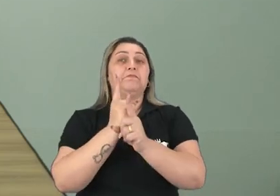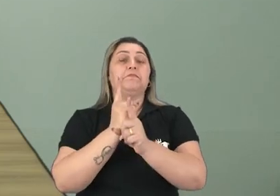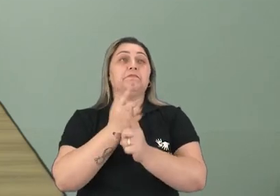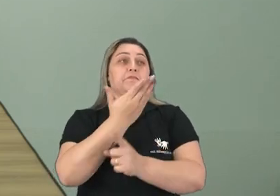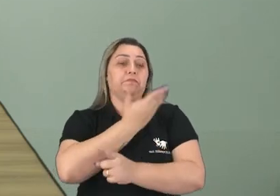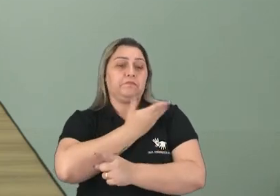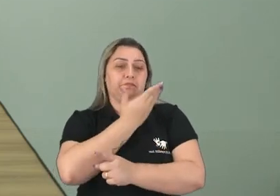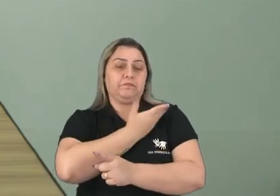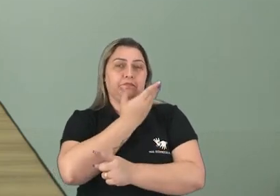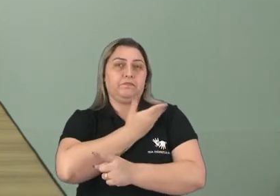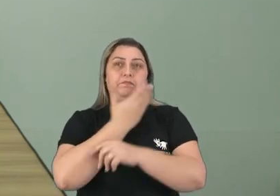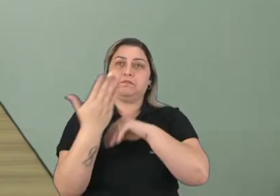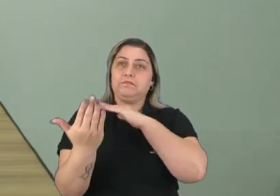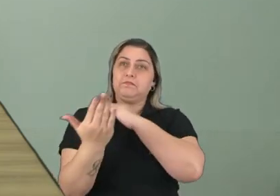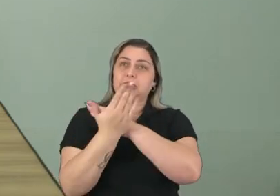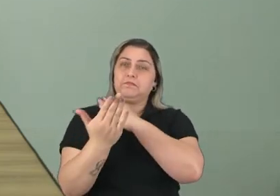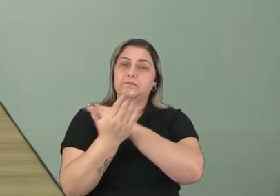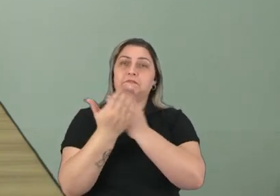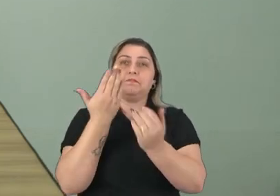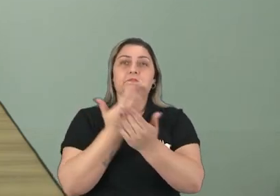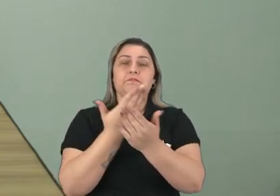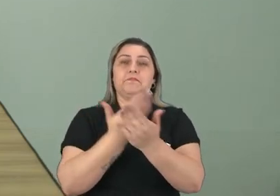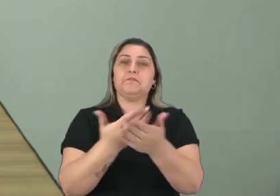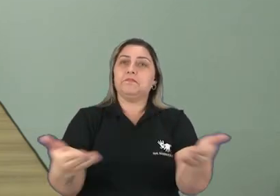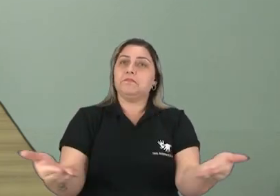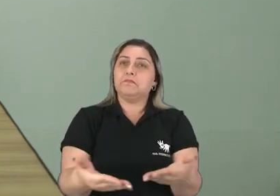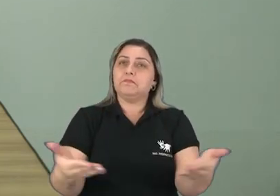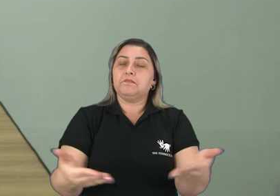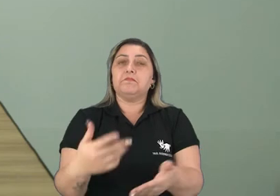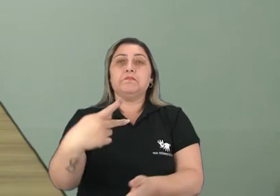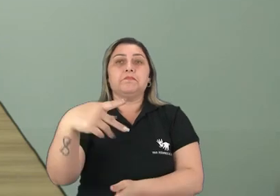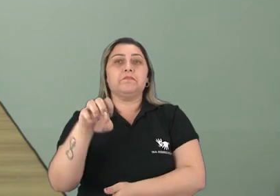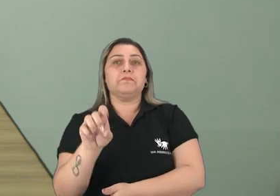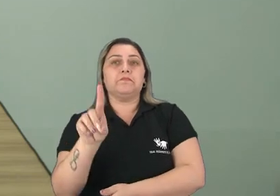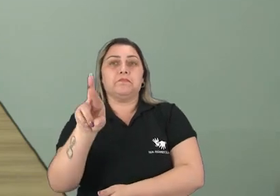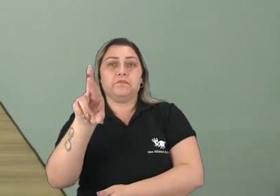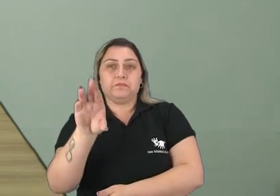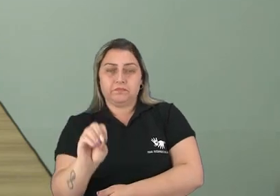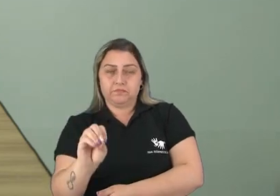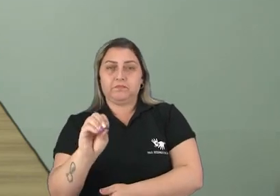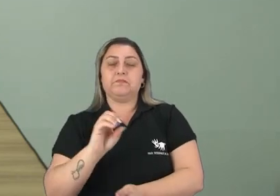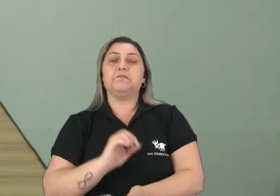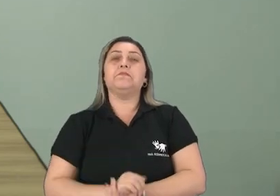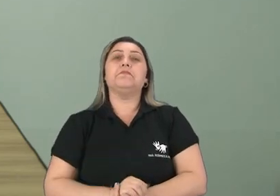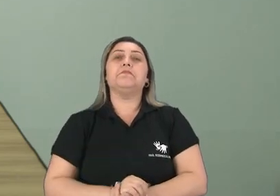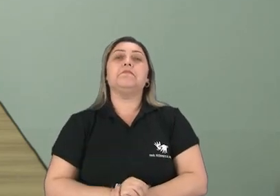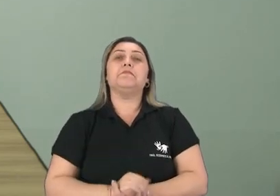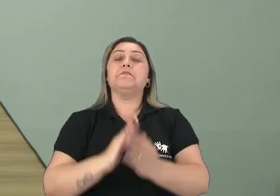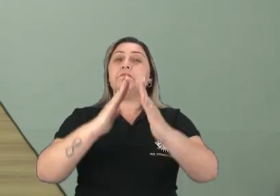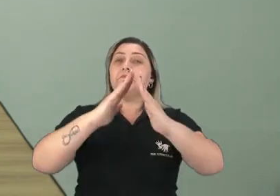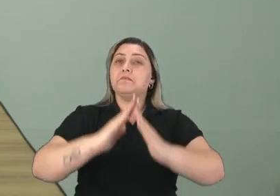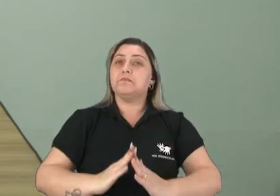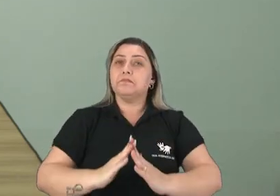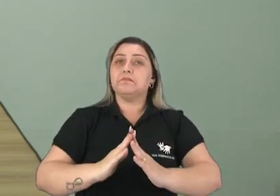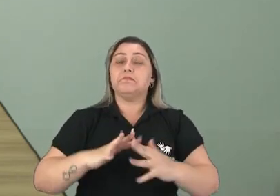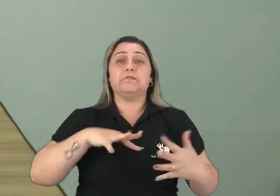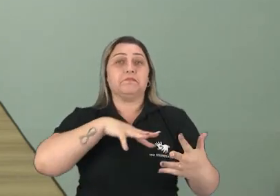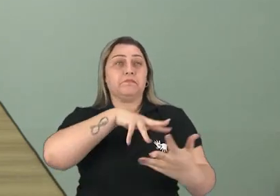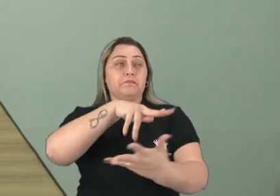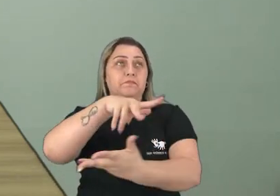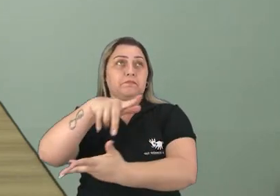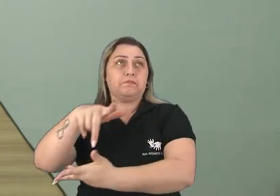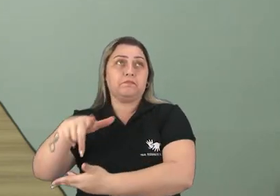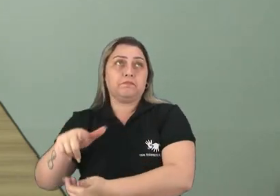amigo que vai nos ajudar na aula de hoje. É o Pedro. O Pedro, ele mora no mundo.